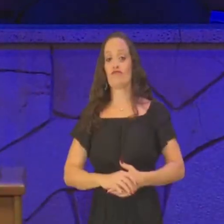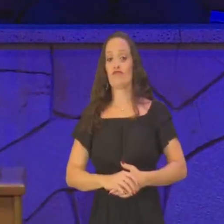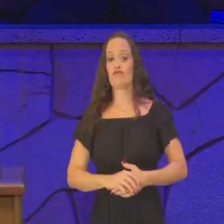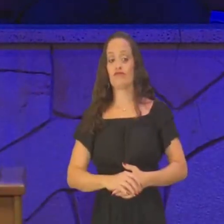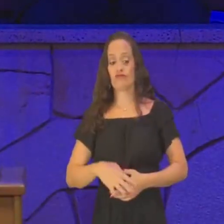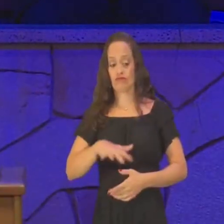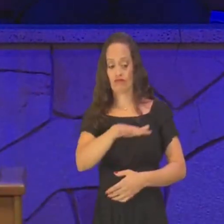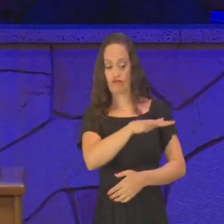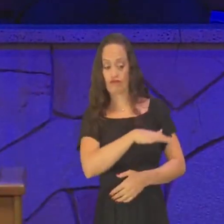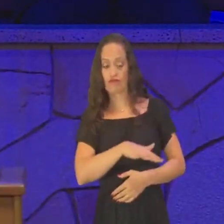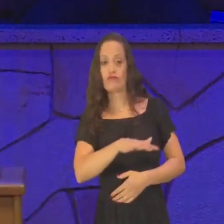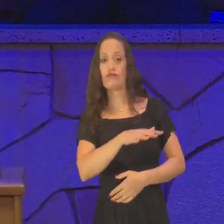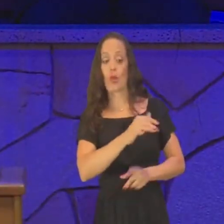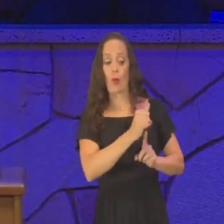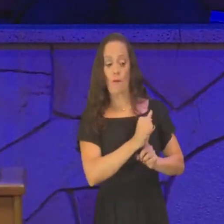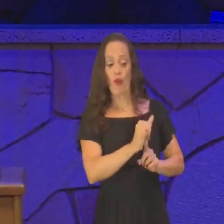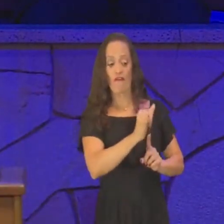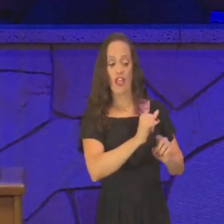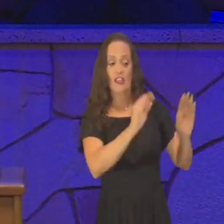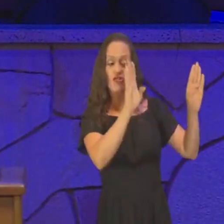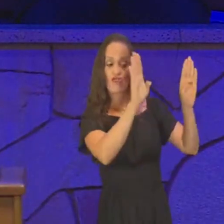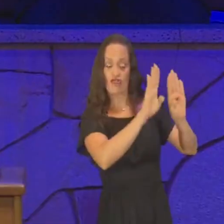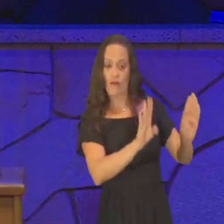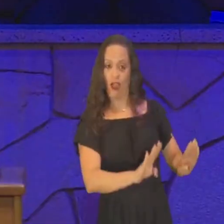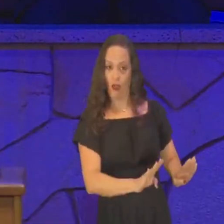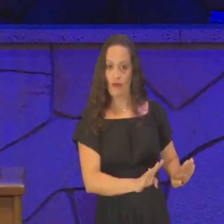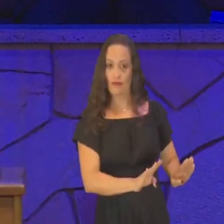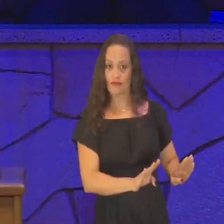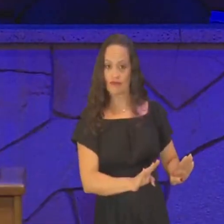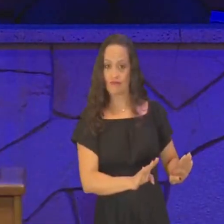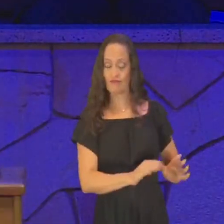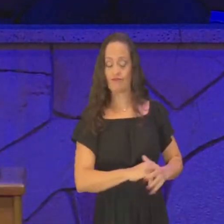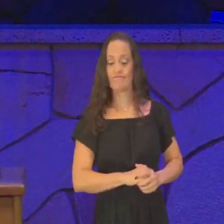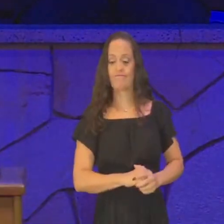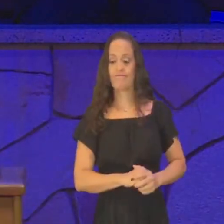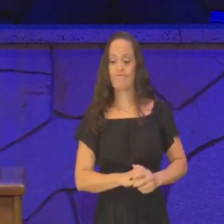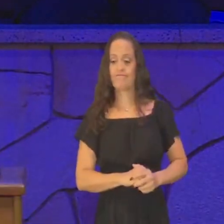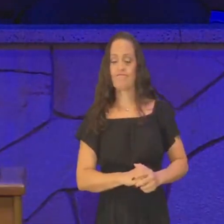profetas de Baal foram mortos.